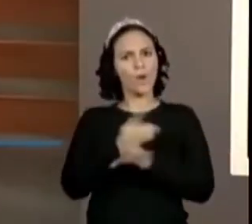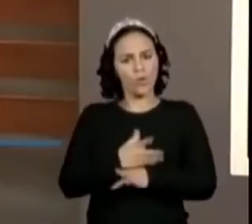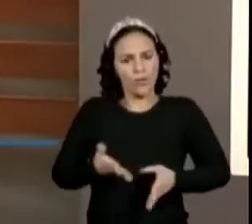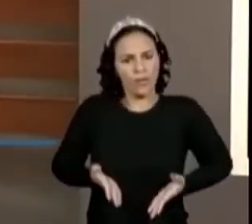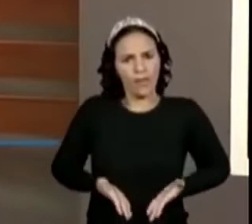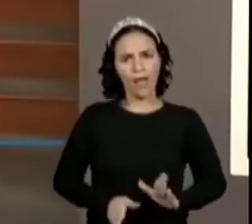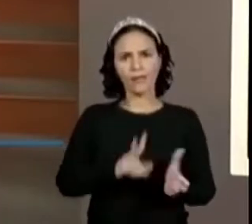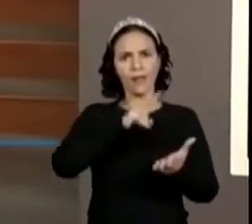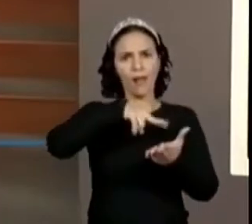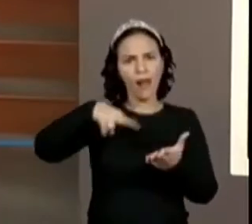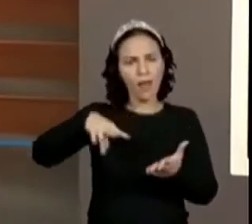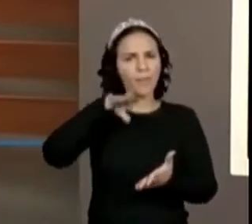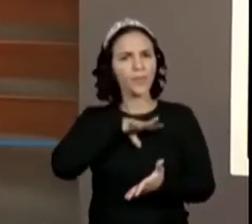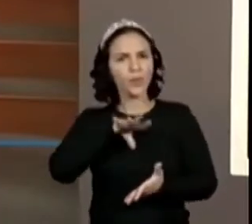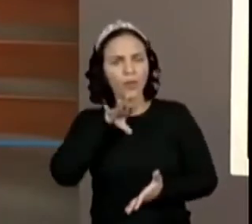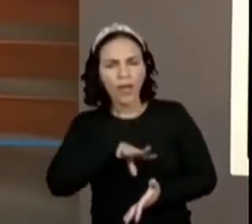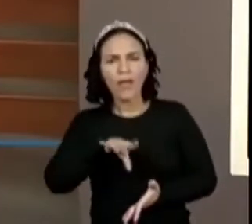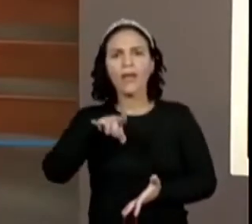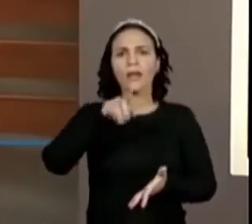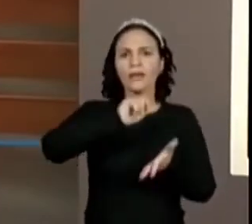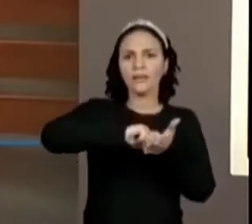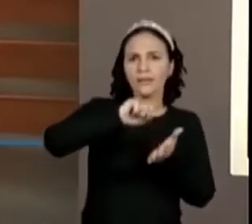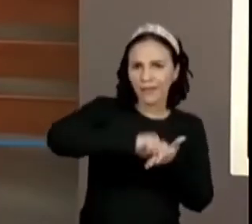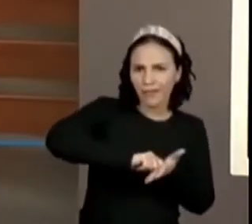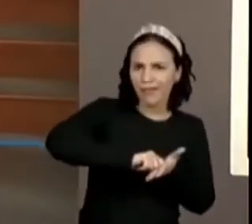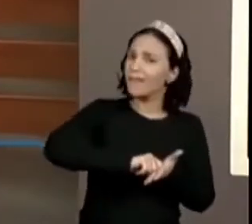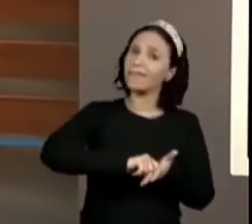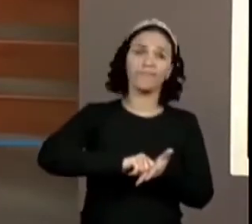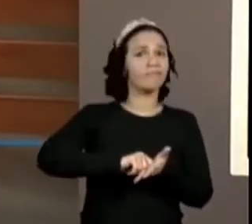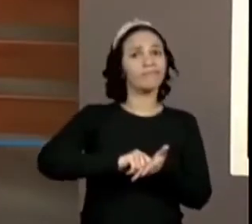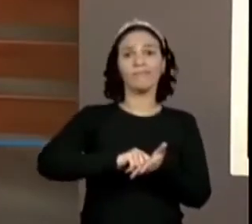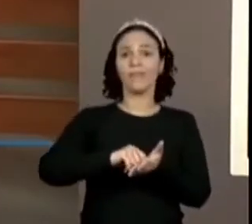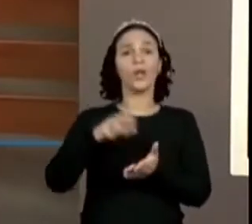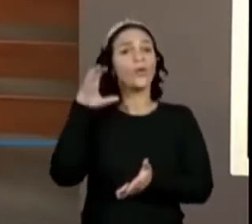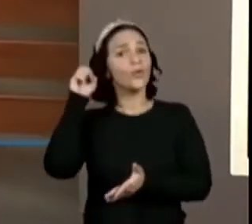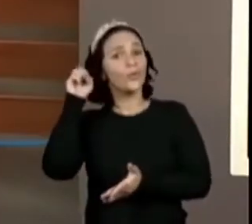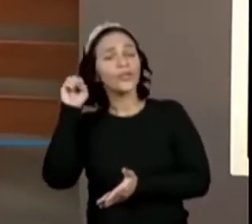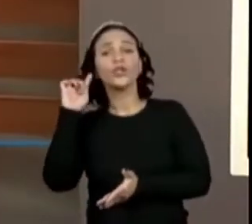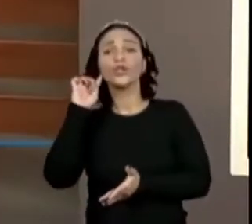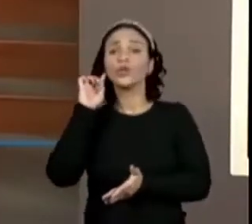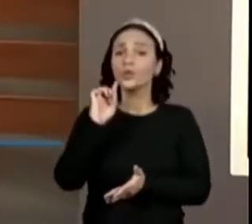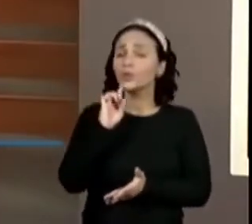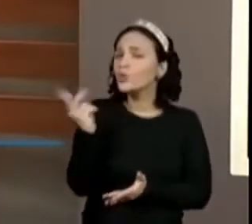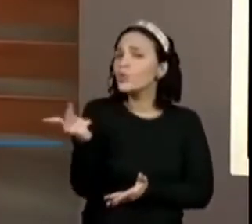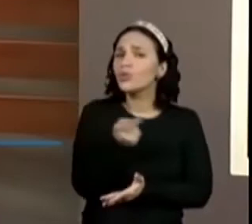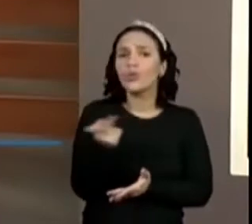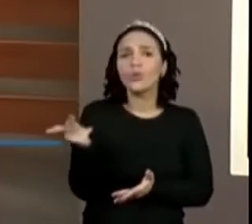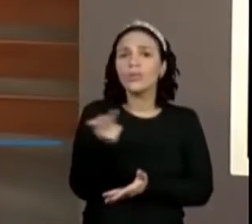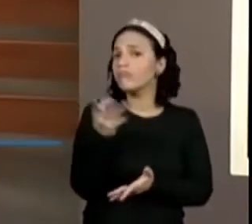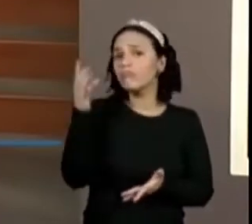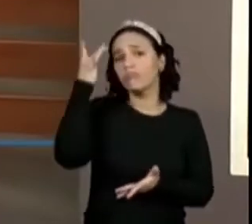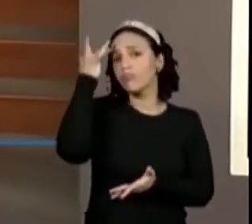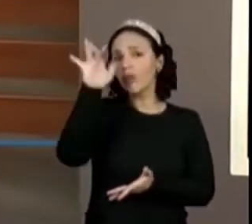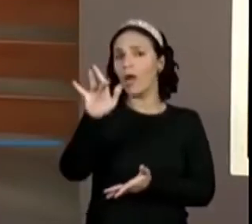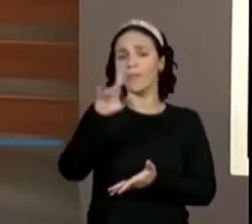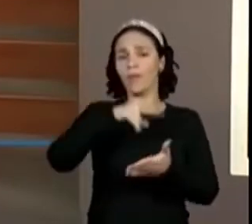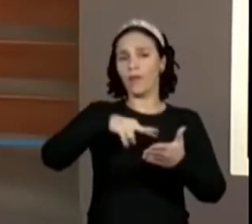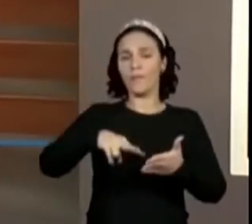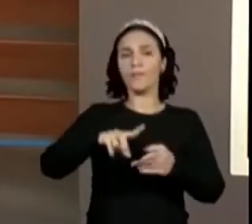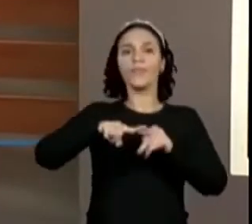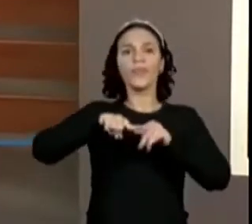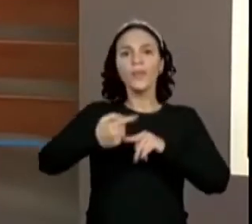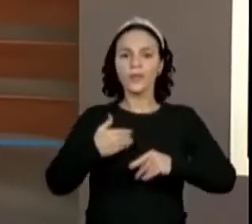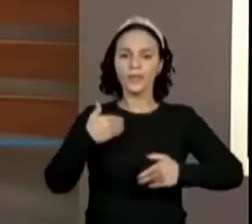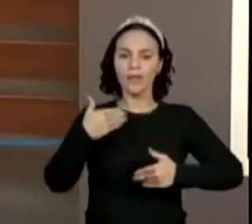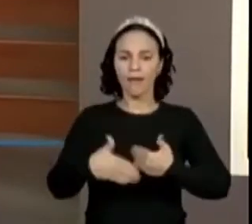escrever. A gente vê pessoas lendo, a gente vê pessoas escrevendo, a gente vai para a escola, interage com tudo isso e aprende. Por isso esse cuidado de